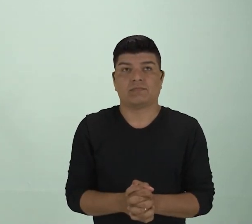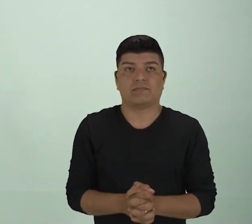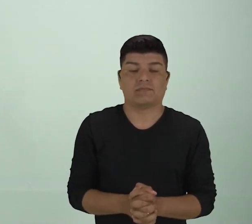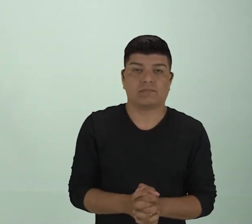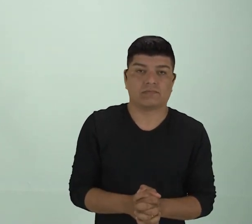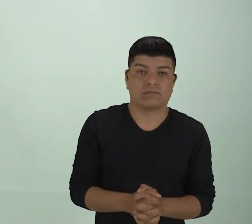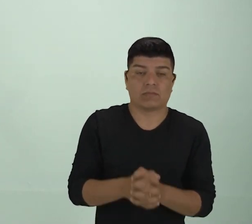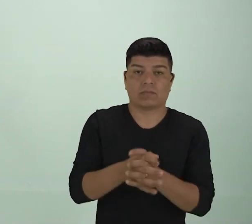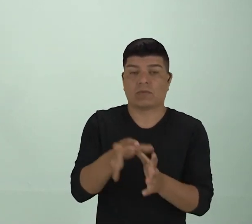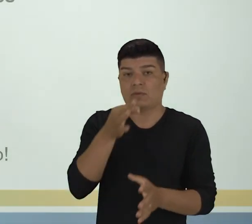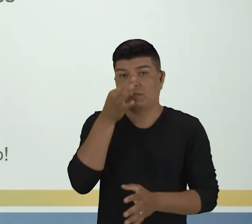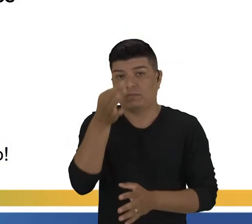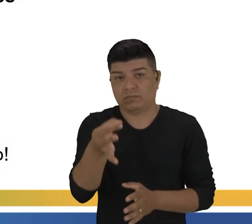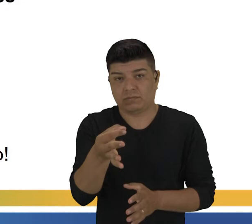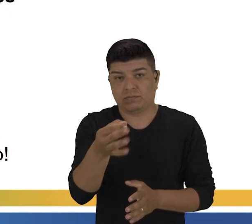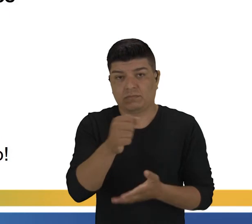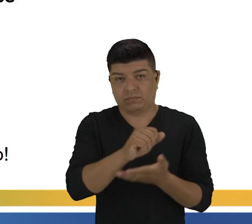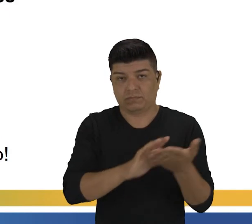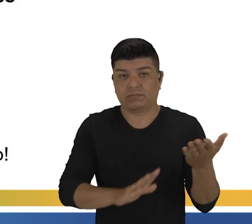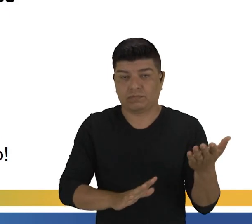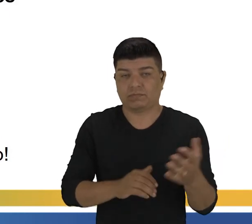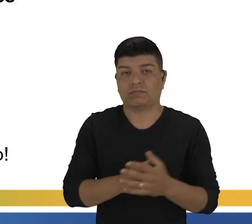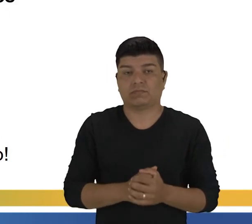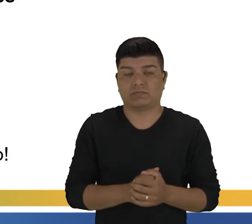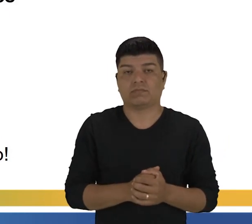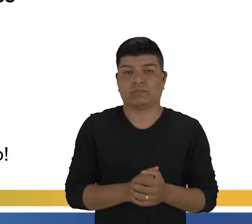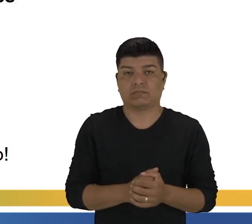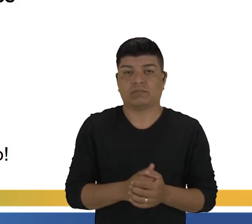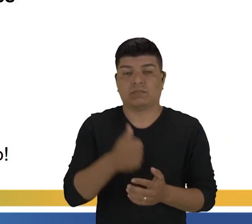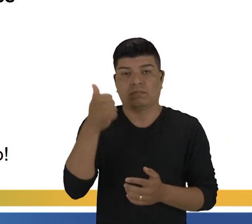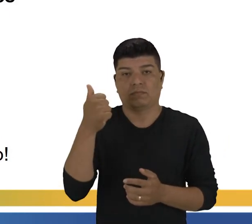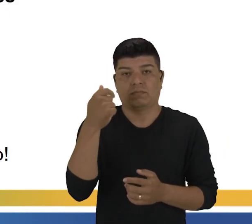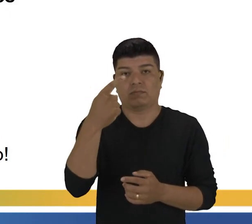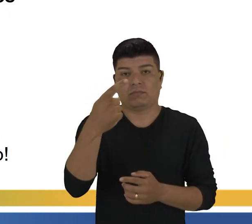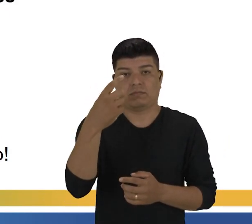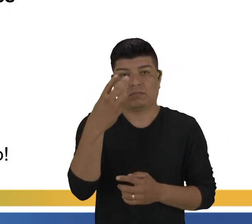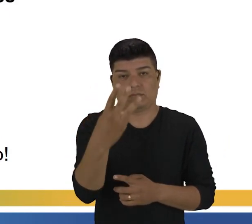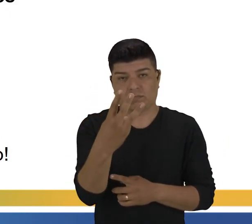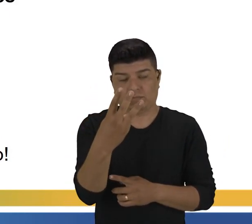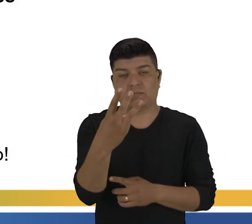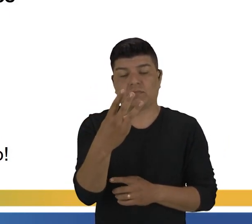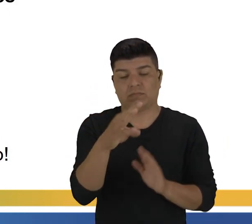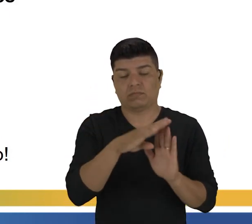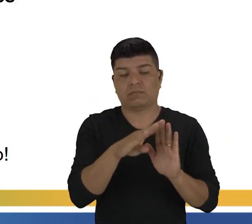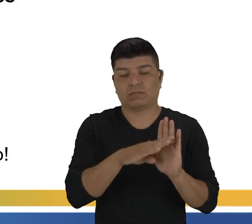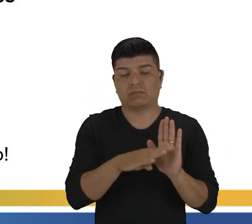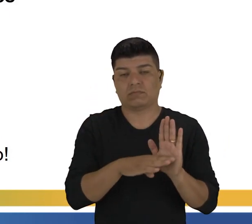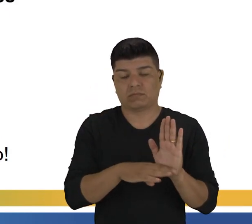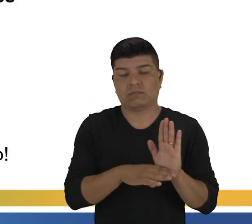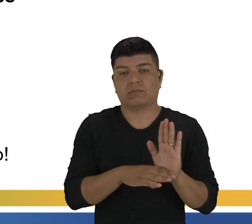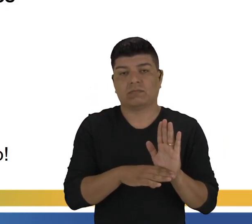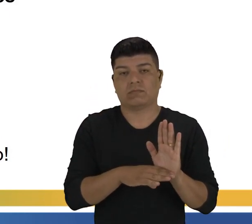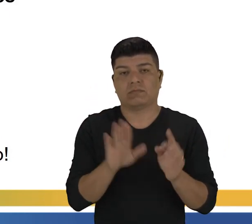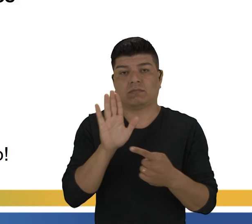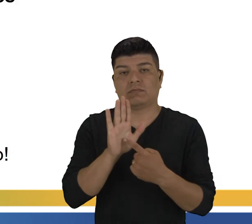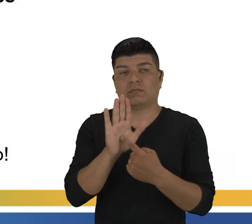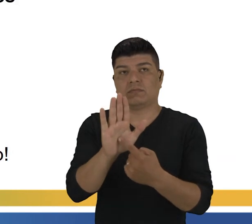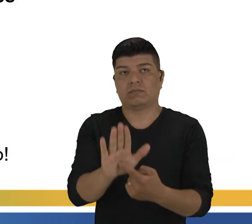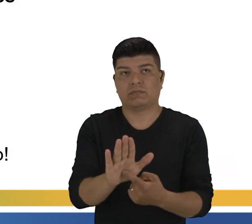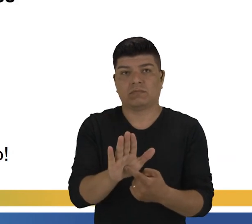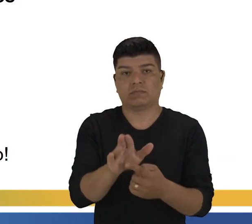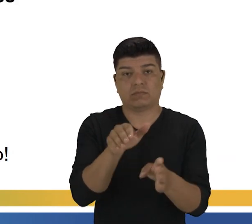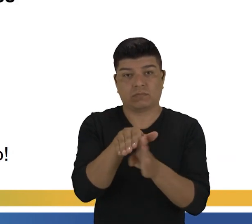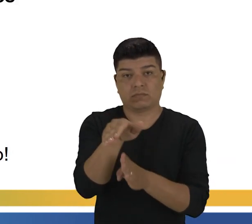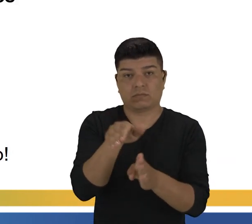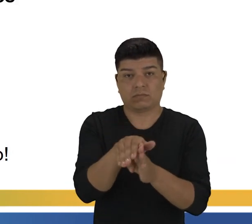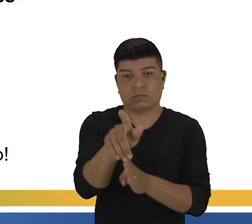uma sugestão de atividade. Como nós vimos a primeira, segunda e terceira fases, eu queria deixar aqui a